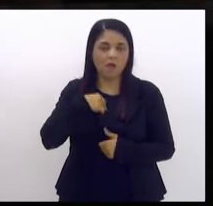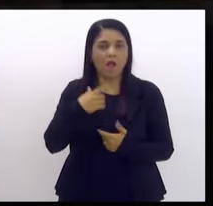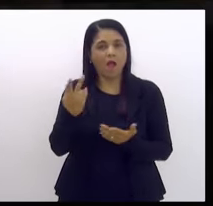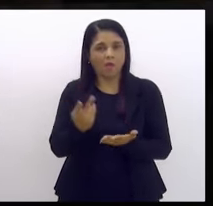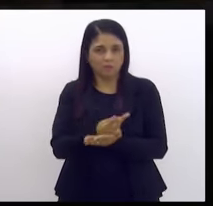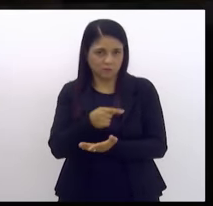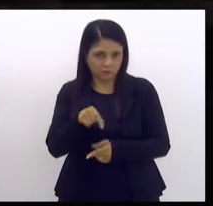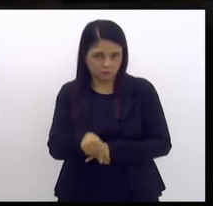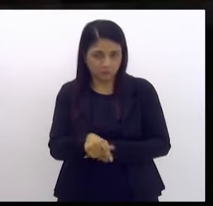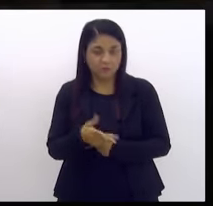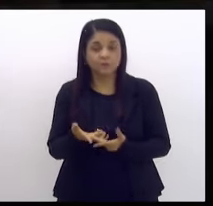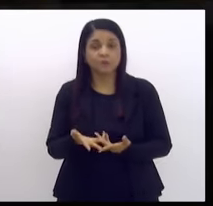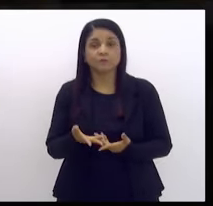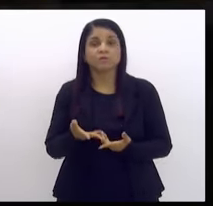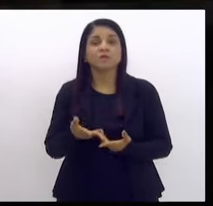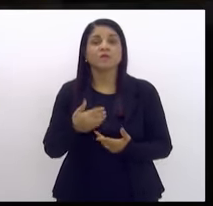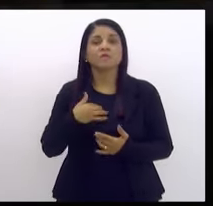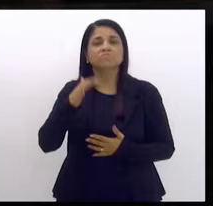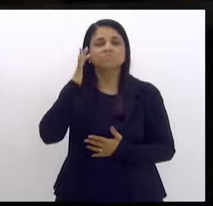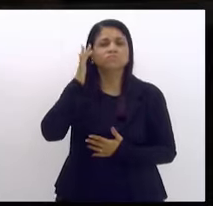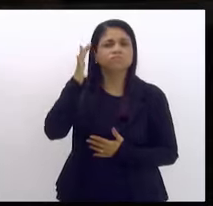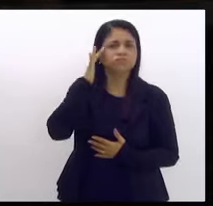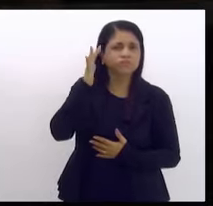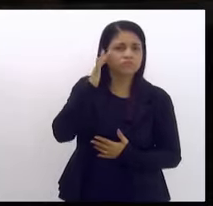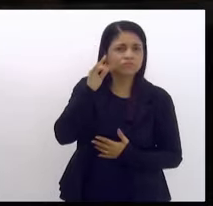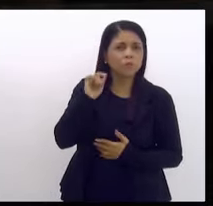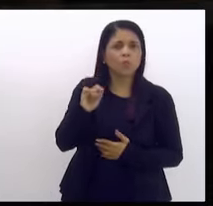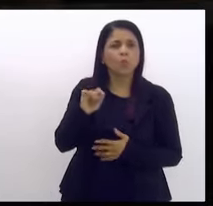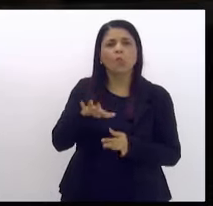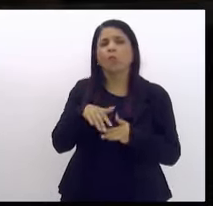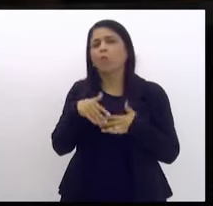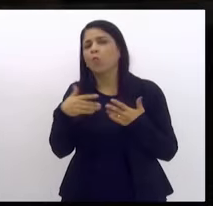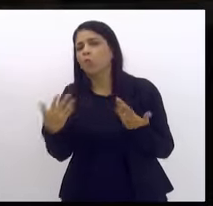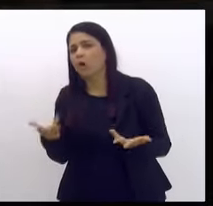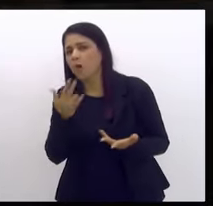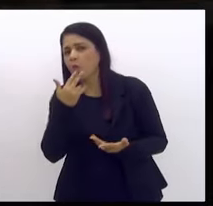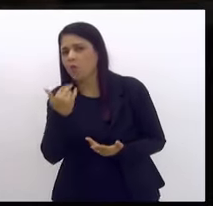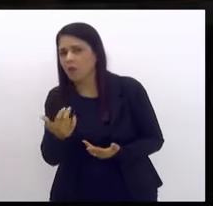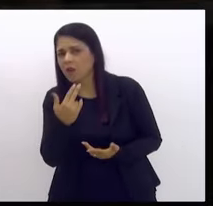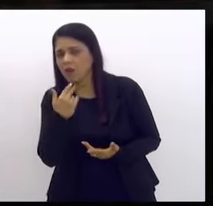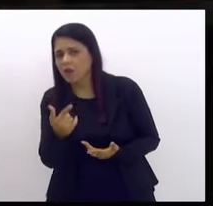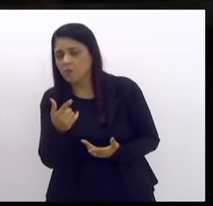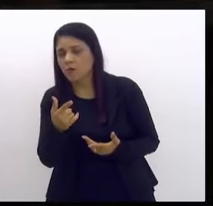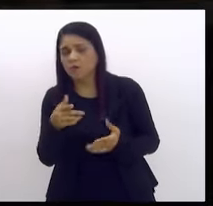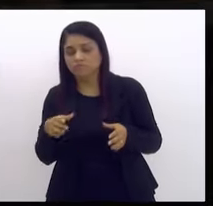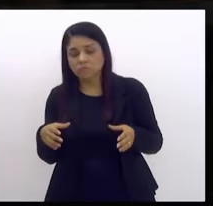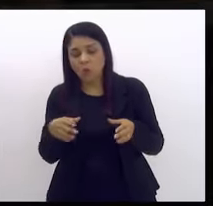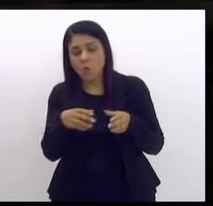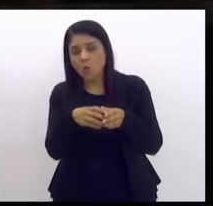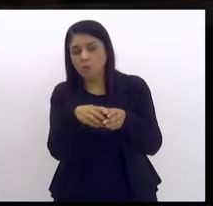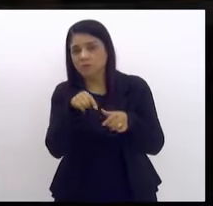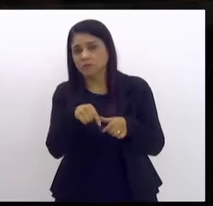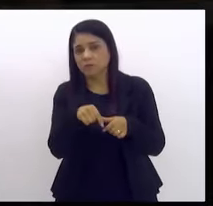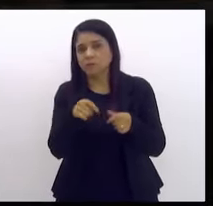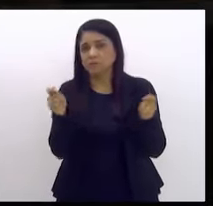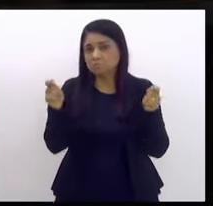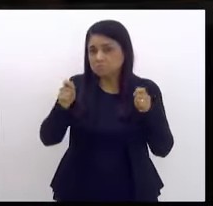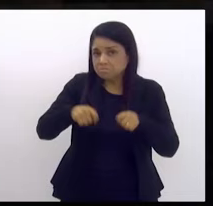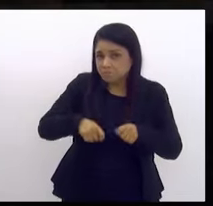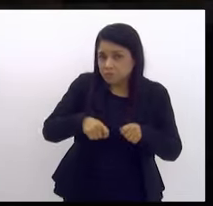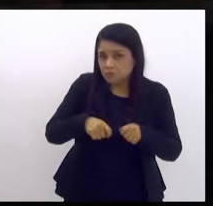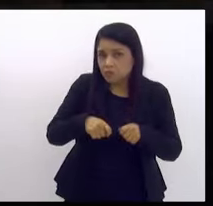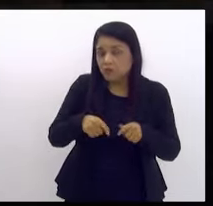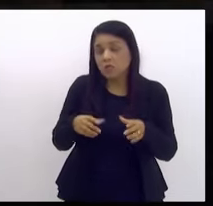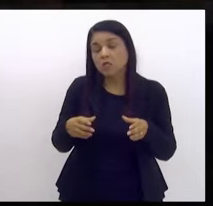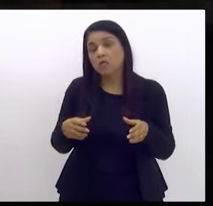nos faz refletir sobre o quão a língua, o estabelecimento de uma comunidade pode ser orgânico e, ao mesmo tempo, pode